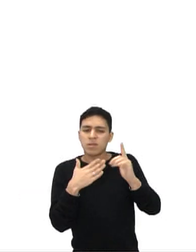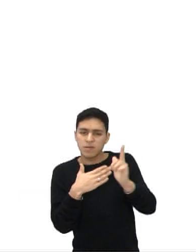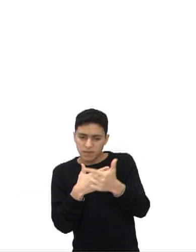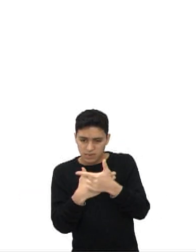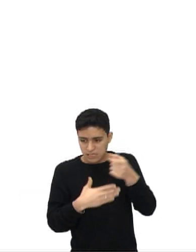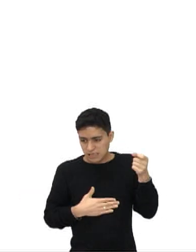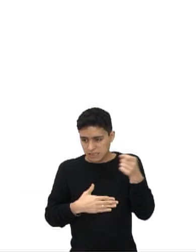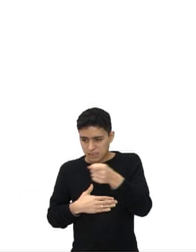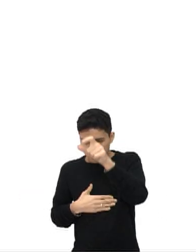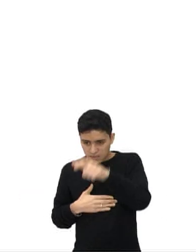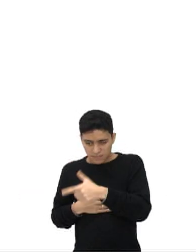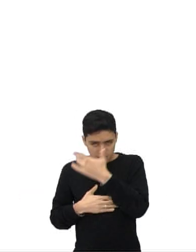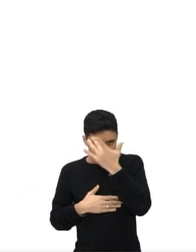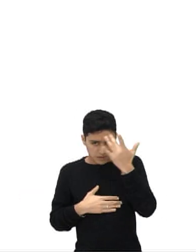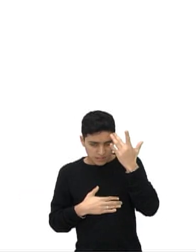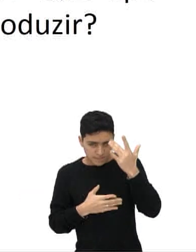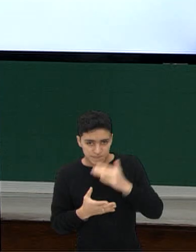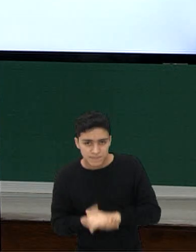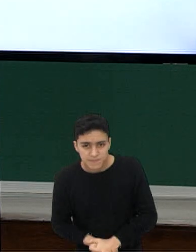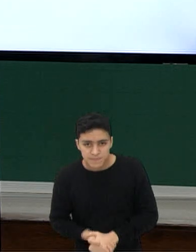inserção desse sujeito.